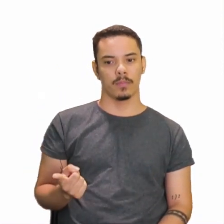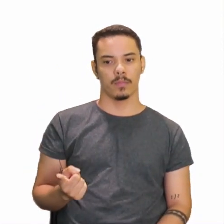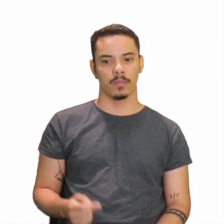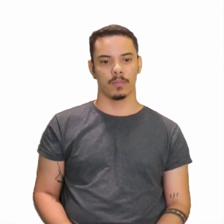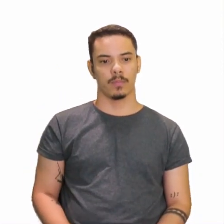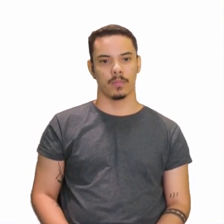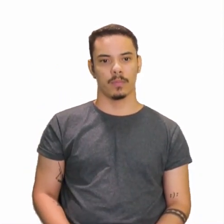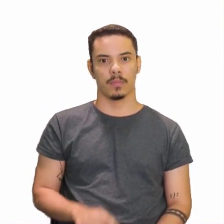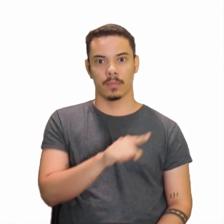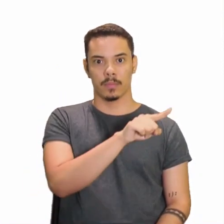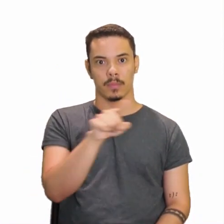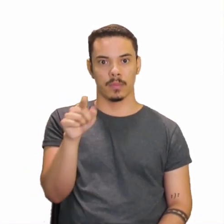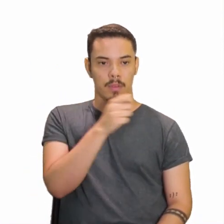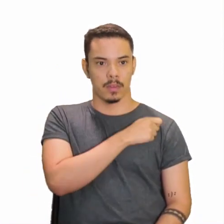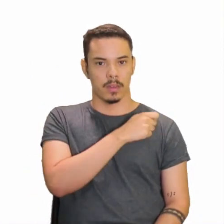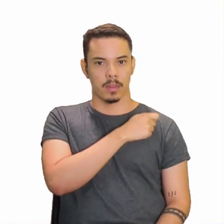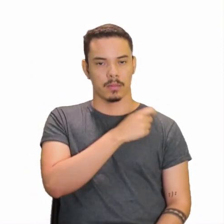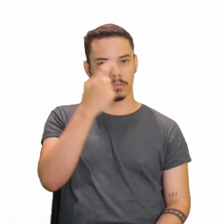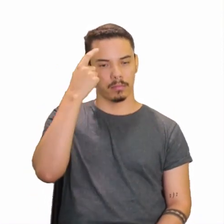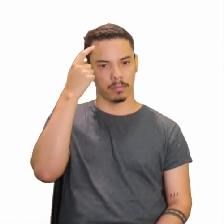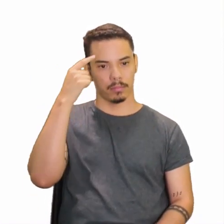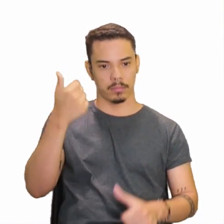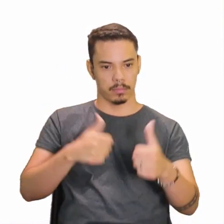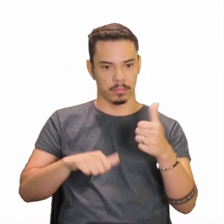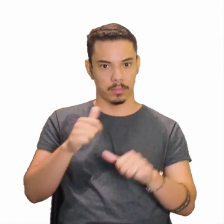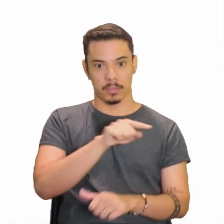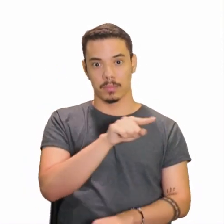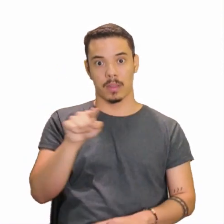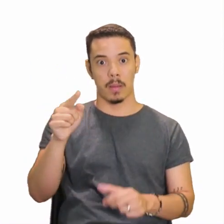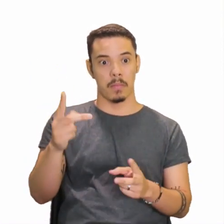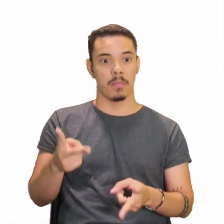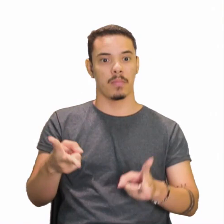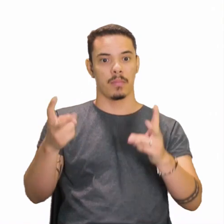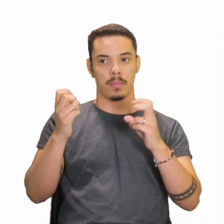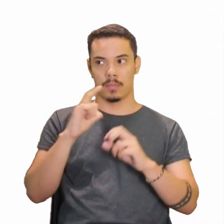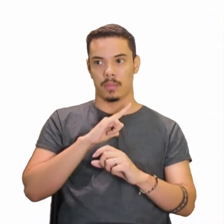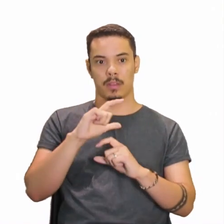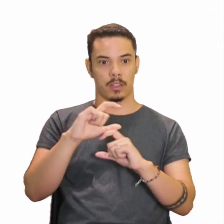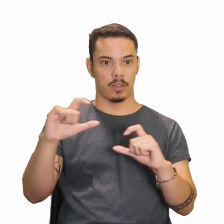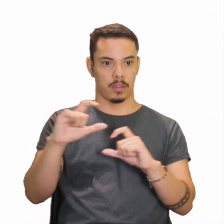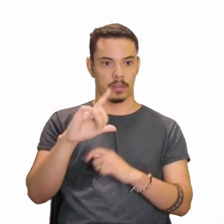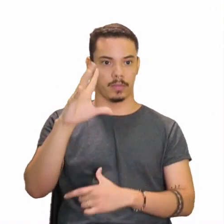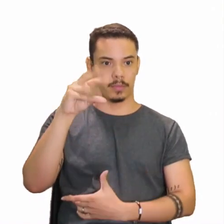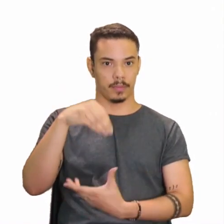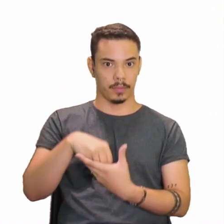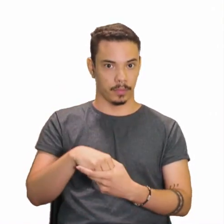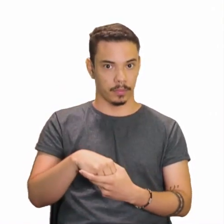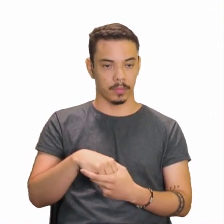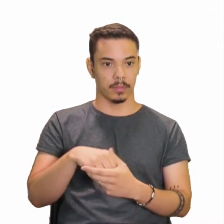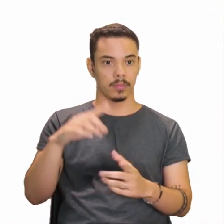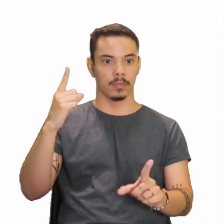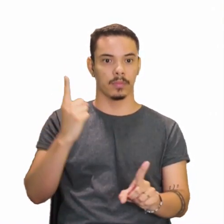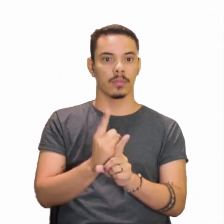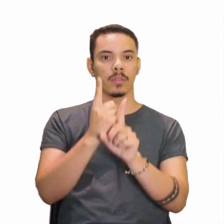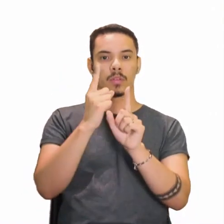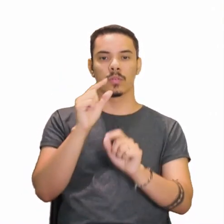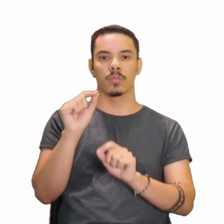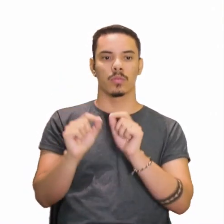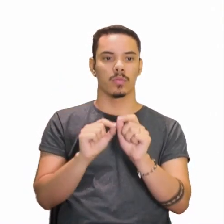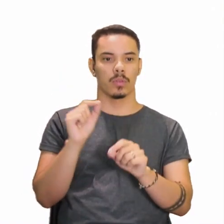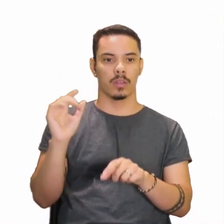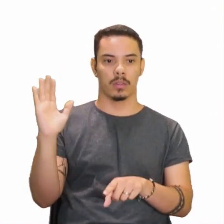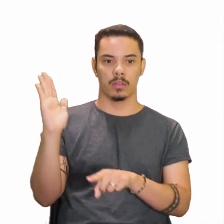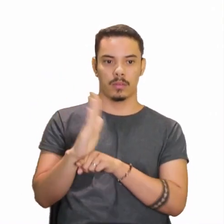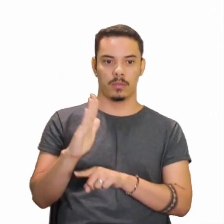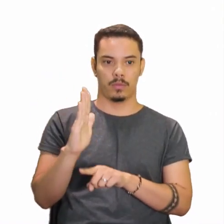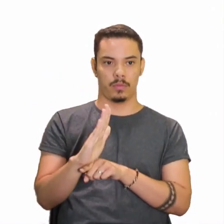aluno vai olhar analisando todo, né? Você vai perceber que tem uma caixinha e na caixa está identificado assim,